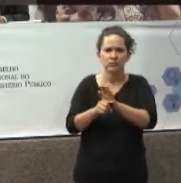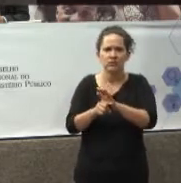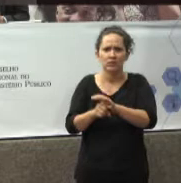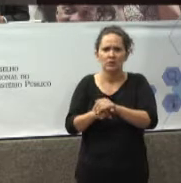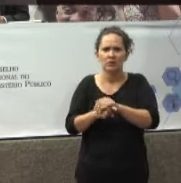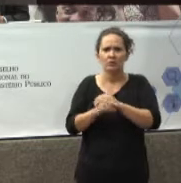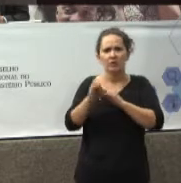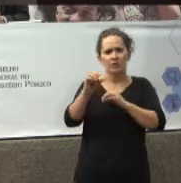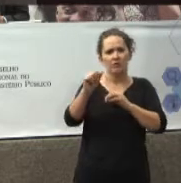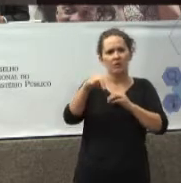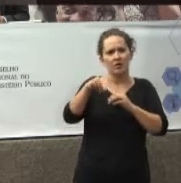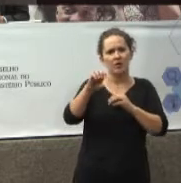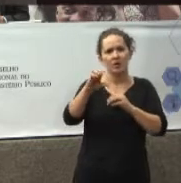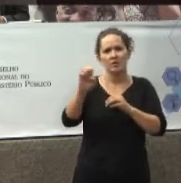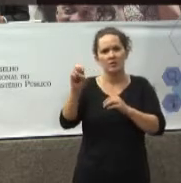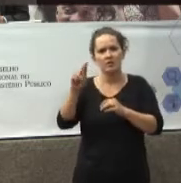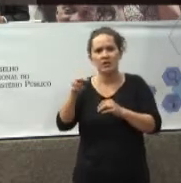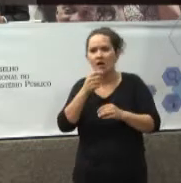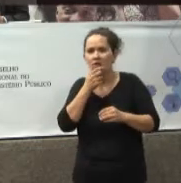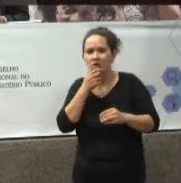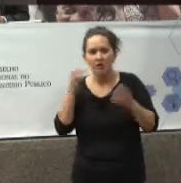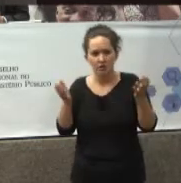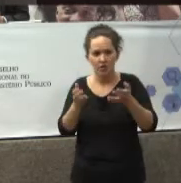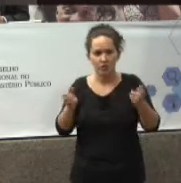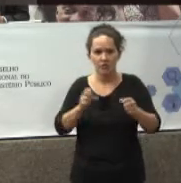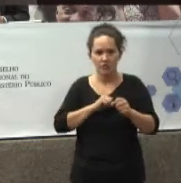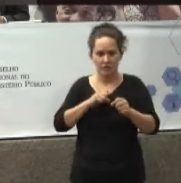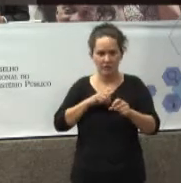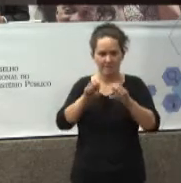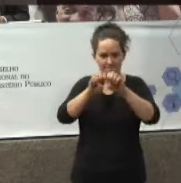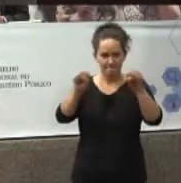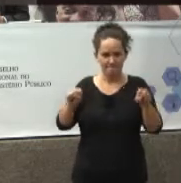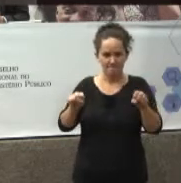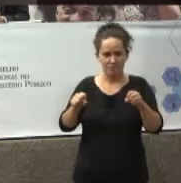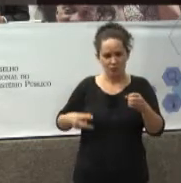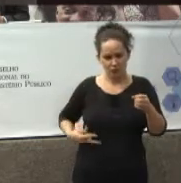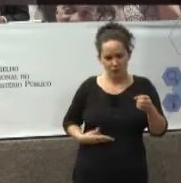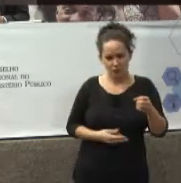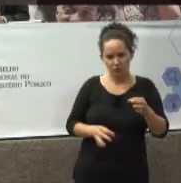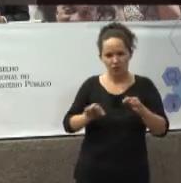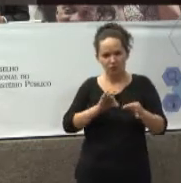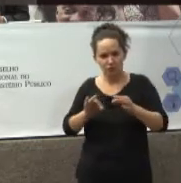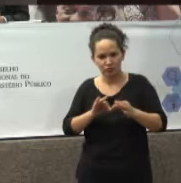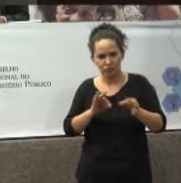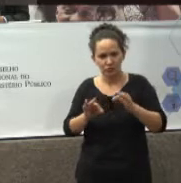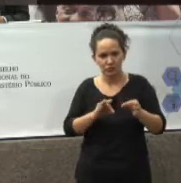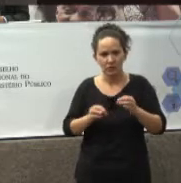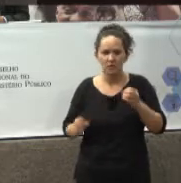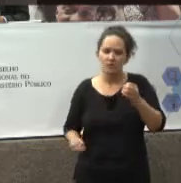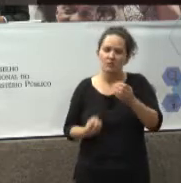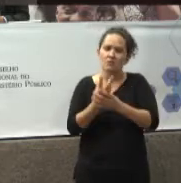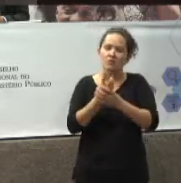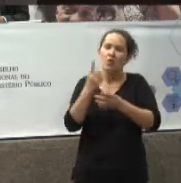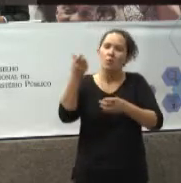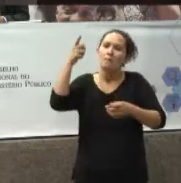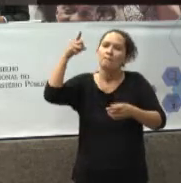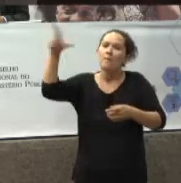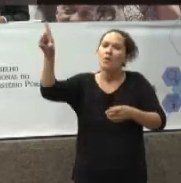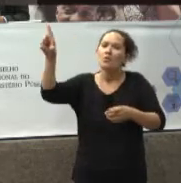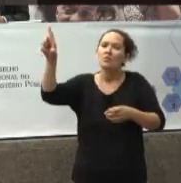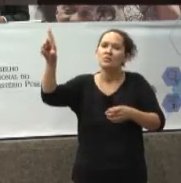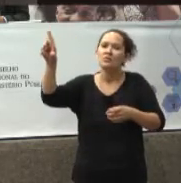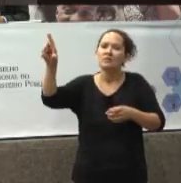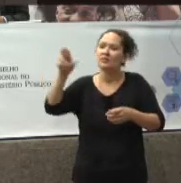inglaterra hoje a inglaterra está com seu sistema de cirurgias regulado e ela criou uma uma outra solução